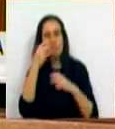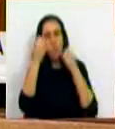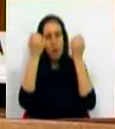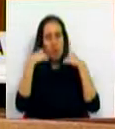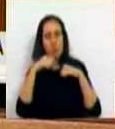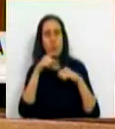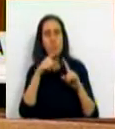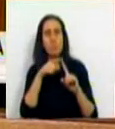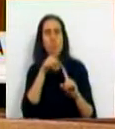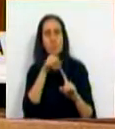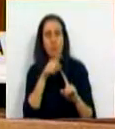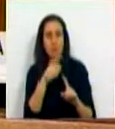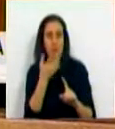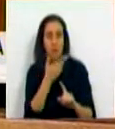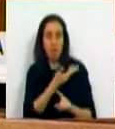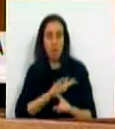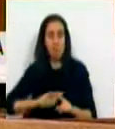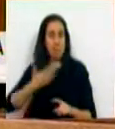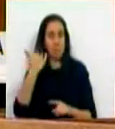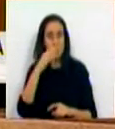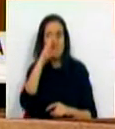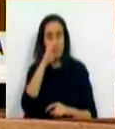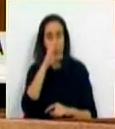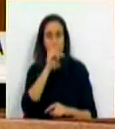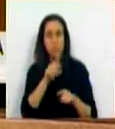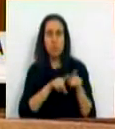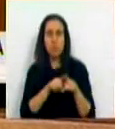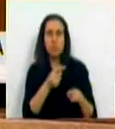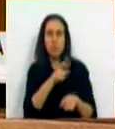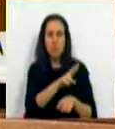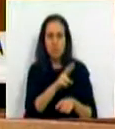anteriores responsáveis políticos, vai poder ser agora enquadrado no novo quadro comunitário?